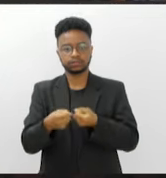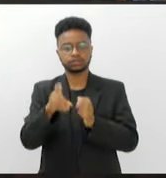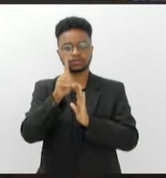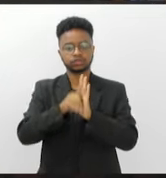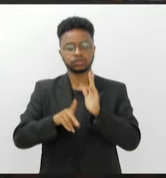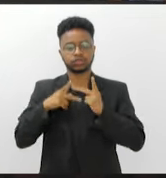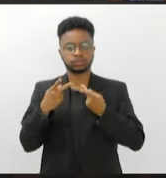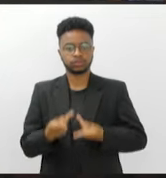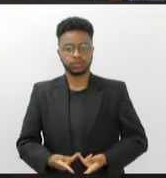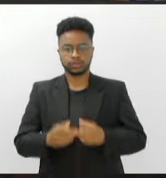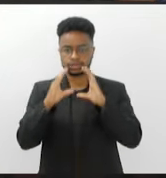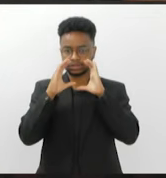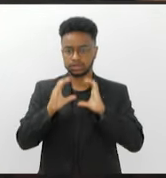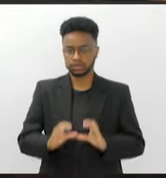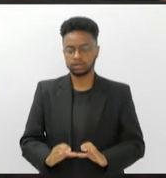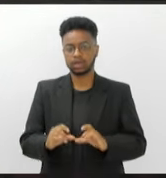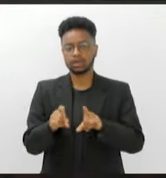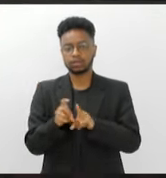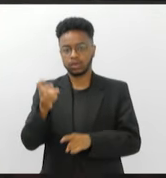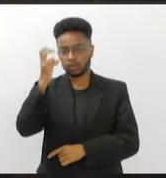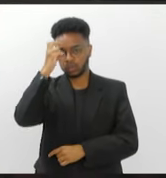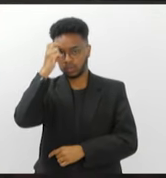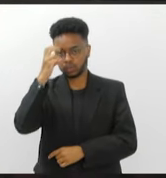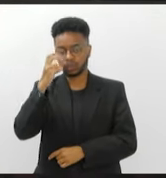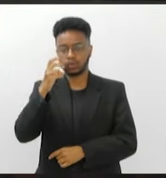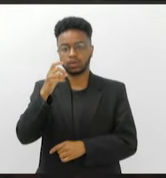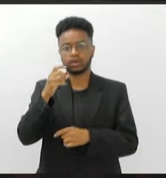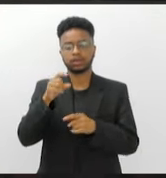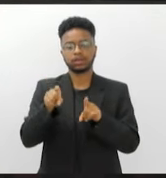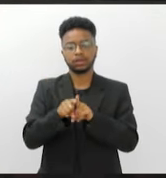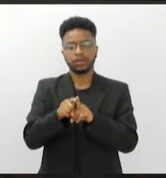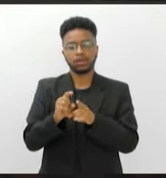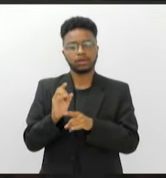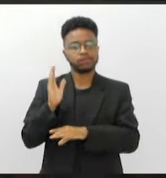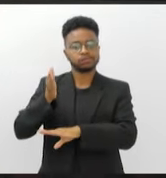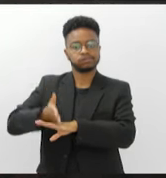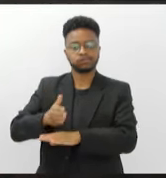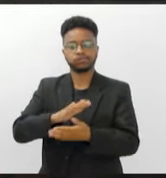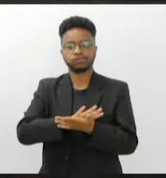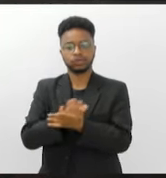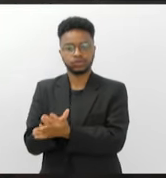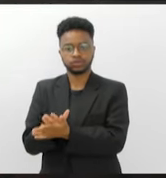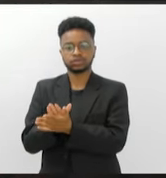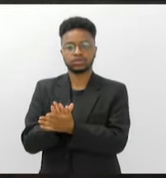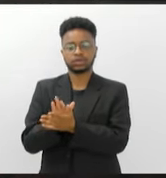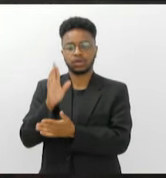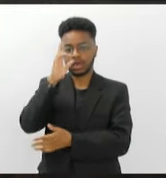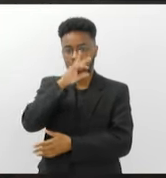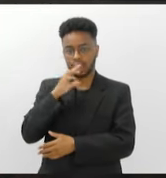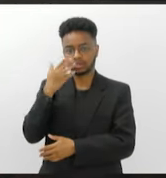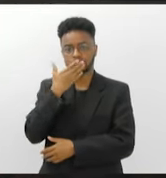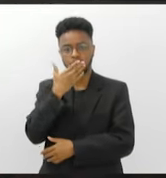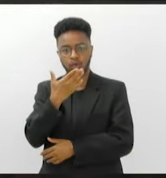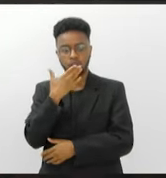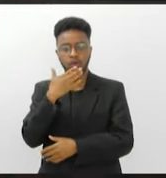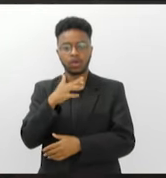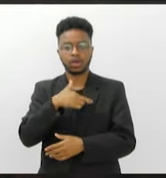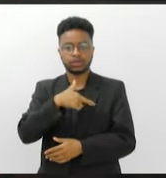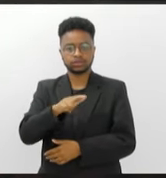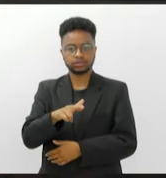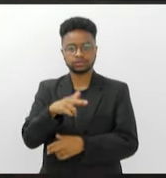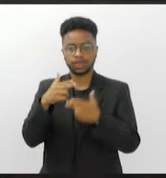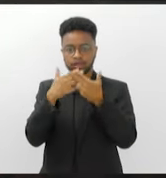Direitos Humanos, Cidadania, de Cultura, de Combate às Discriminações e Preconceitos de Raça, Cor, Etnia, Religião e